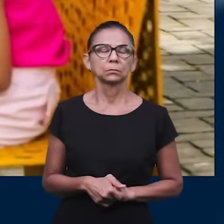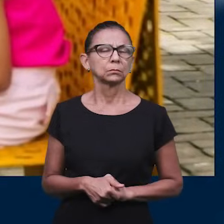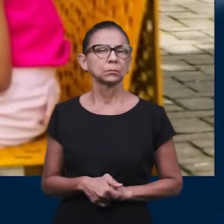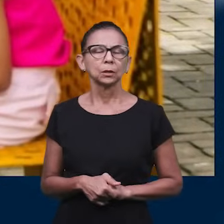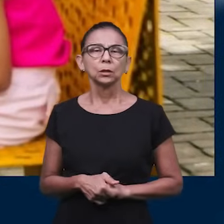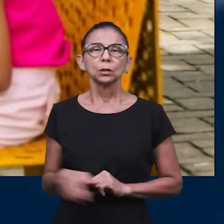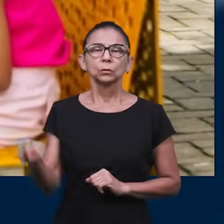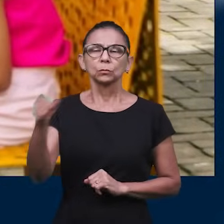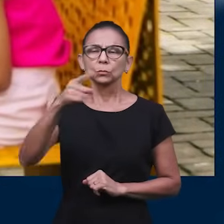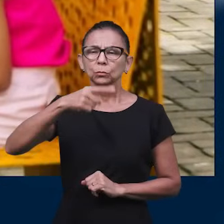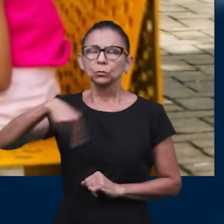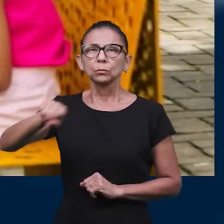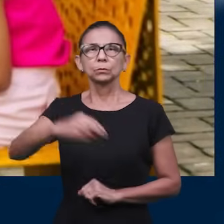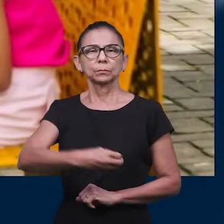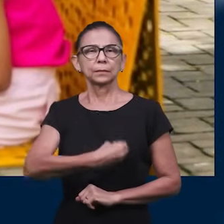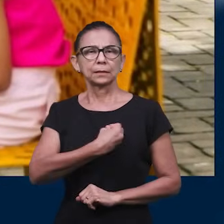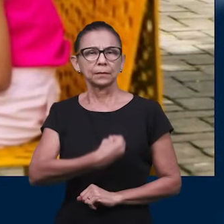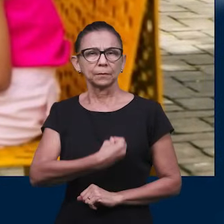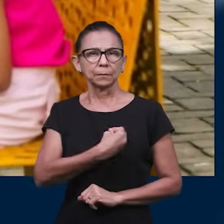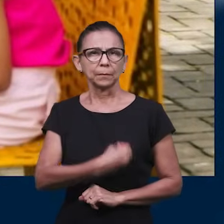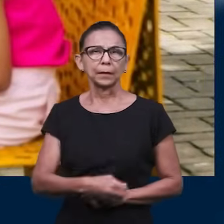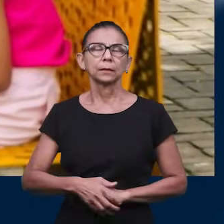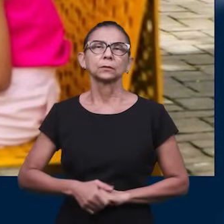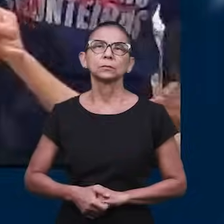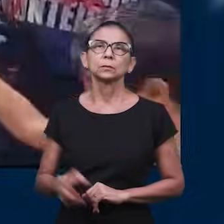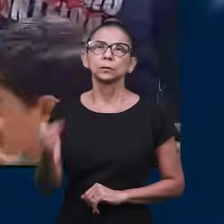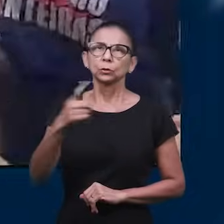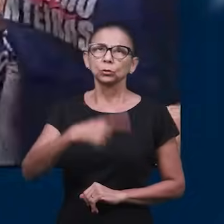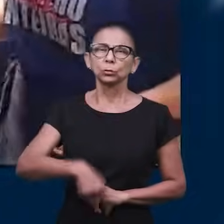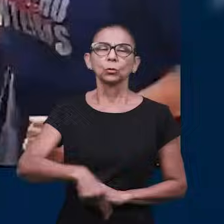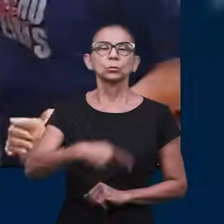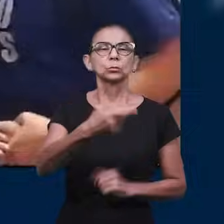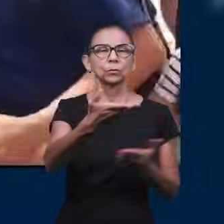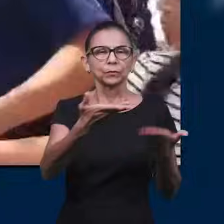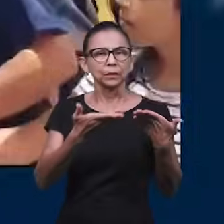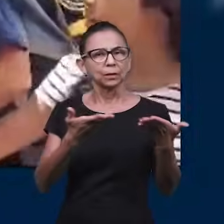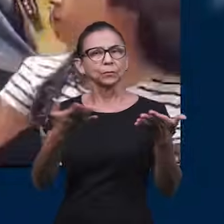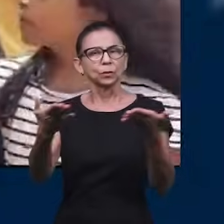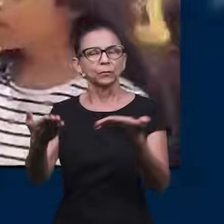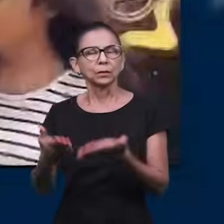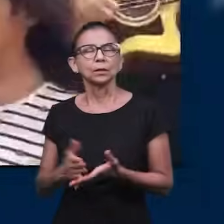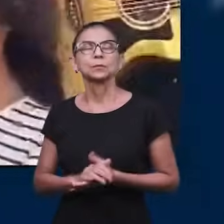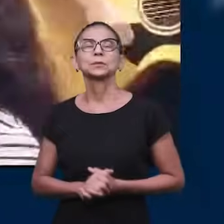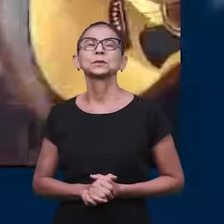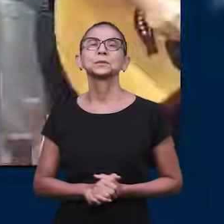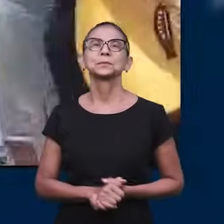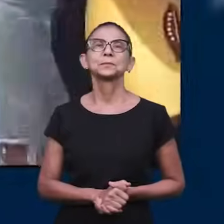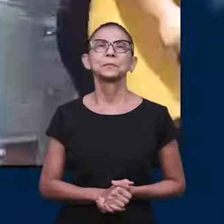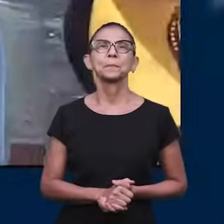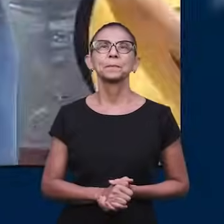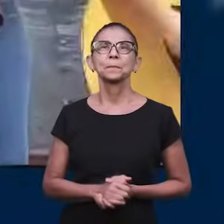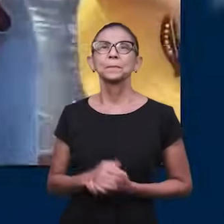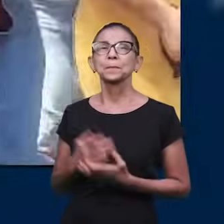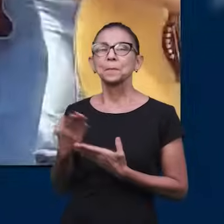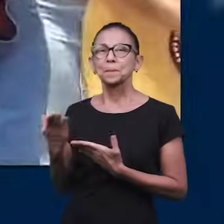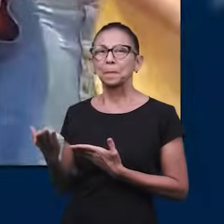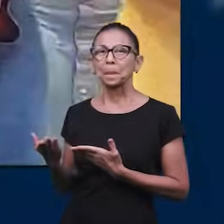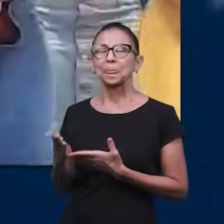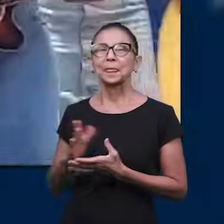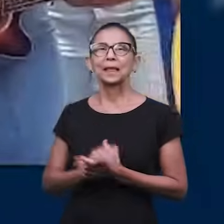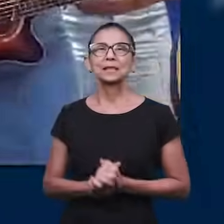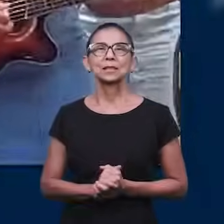ficou de fora. Adultos, crianças, idosos. O grupo de louvor ia à frente anunciando a passagem dos